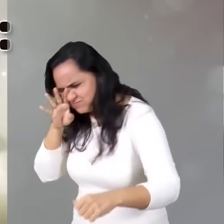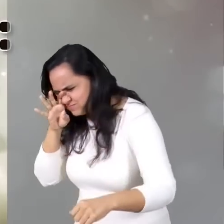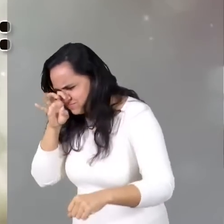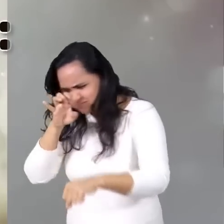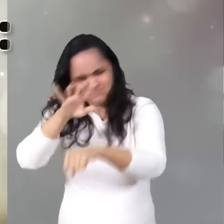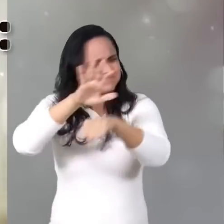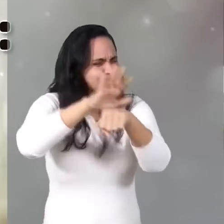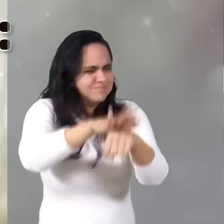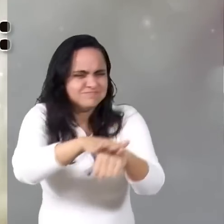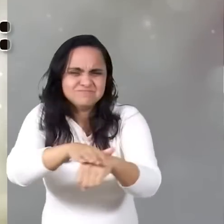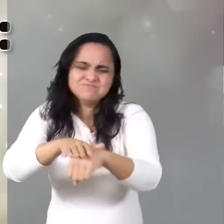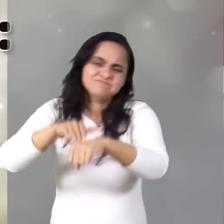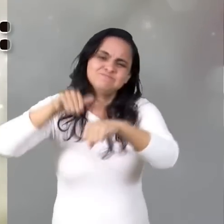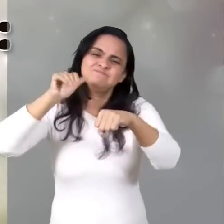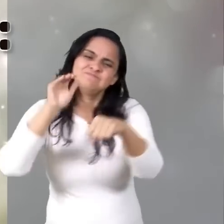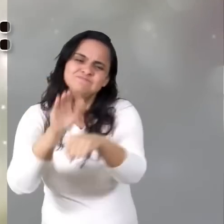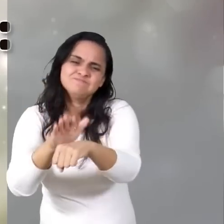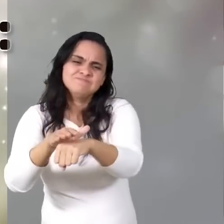voz que te